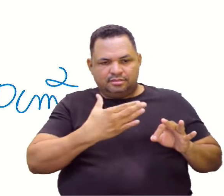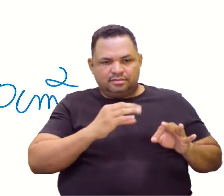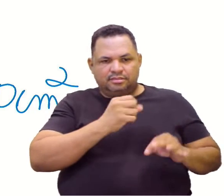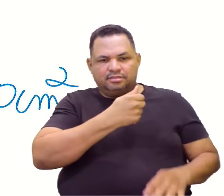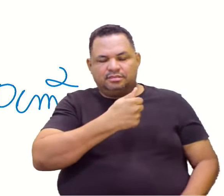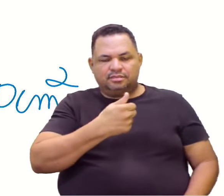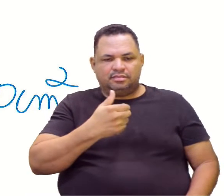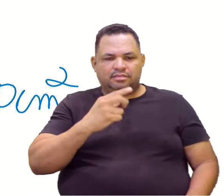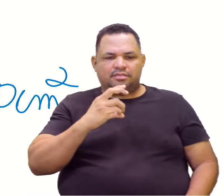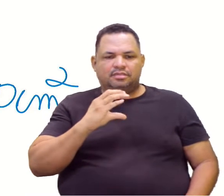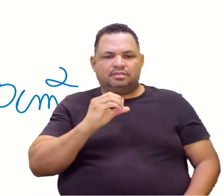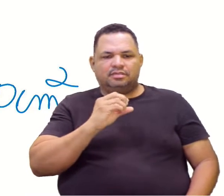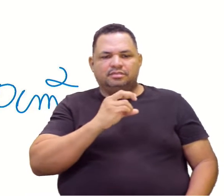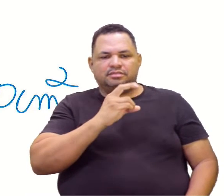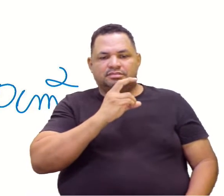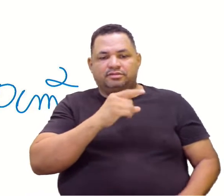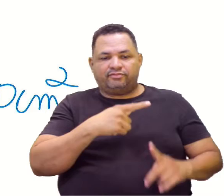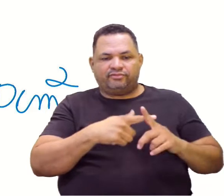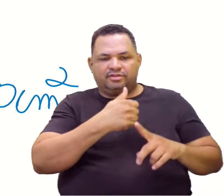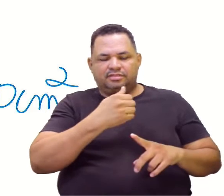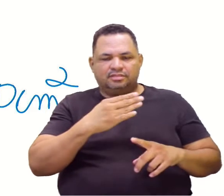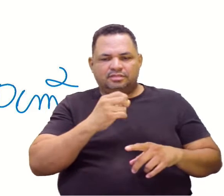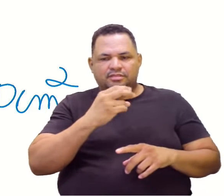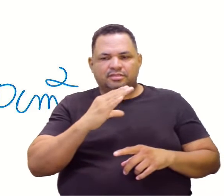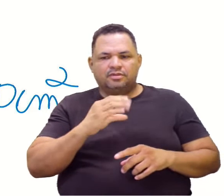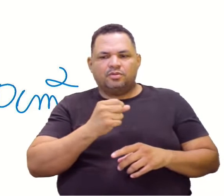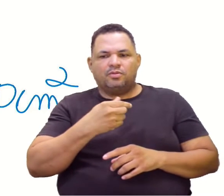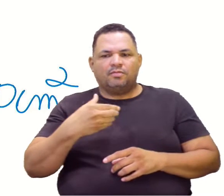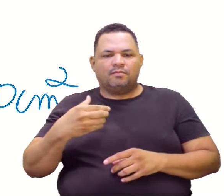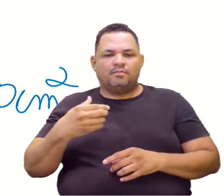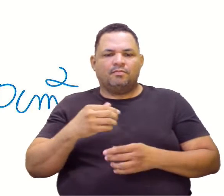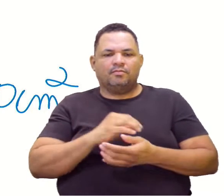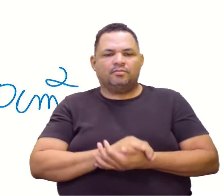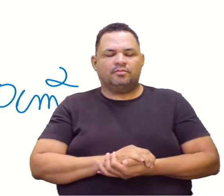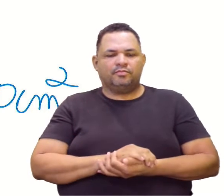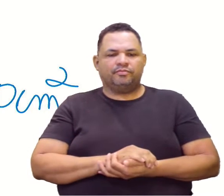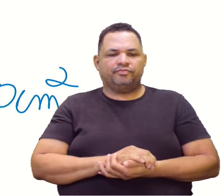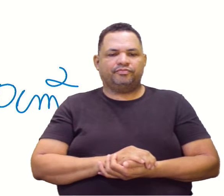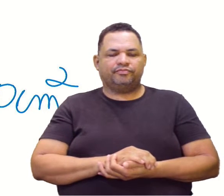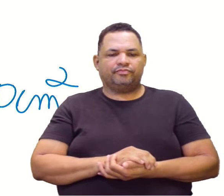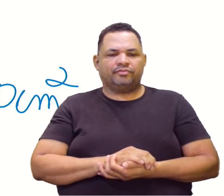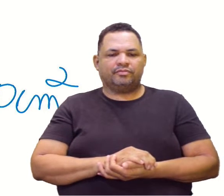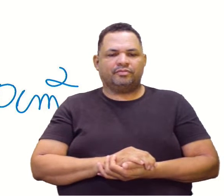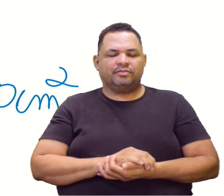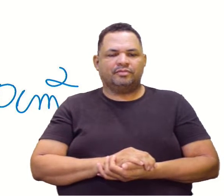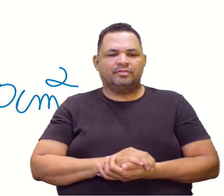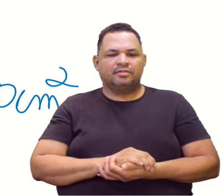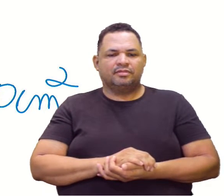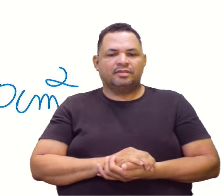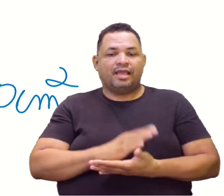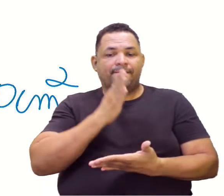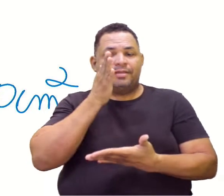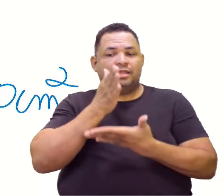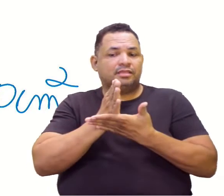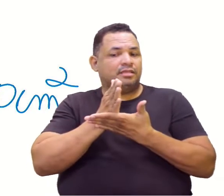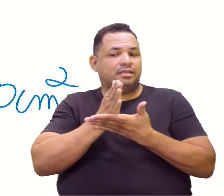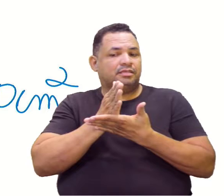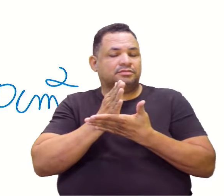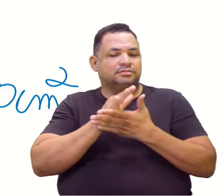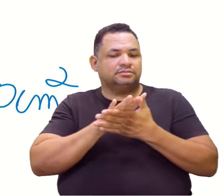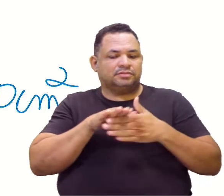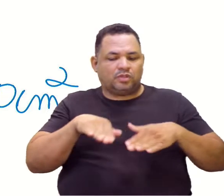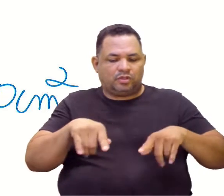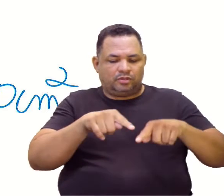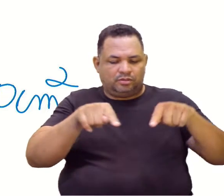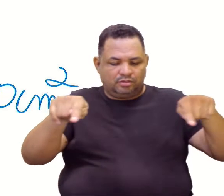10, 50. 50. Então, eu tenho que dividir 200 mil por 50? Não, porque isso aqui é a metade. Ah, então que legal. Então, a